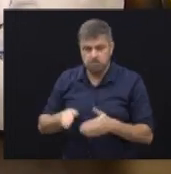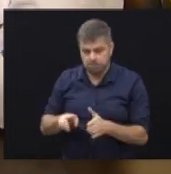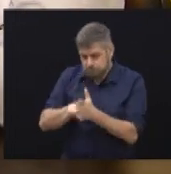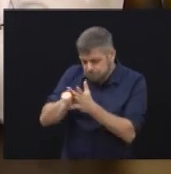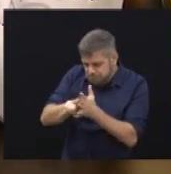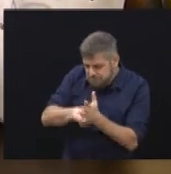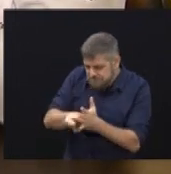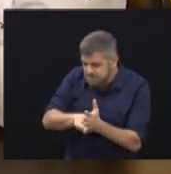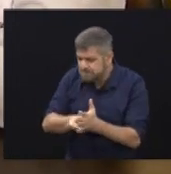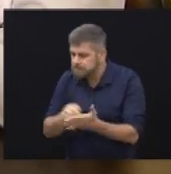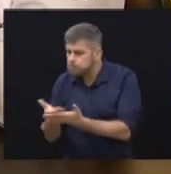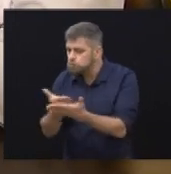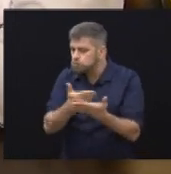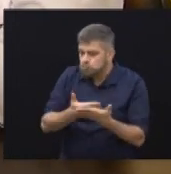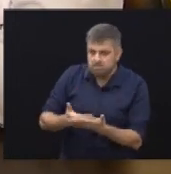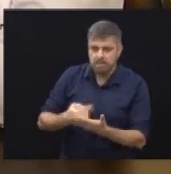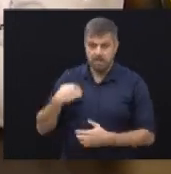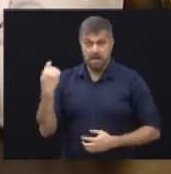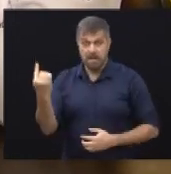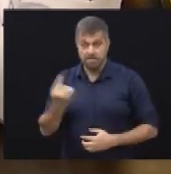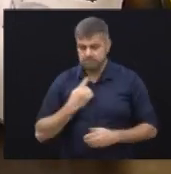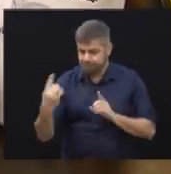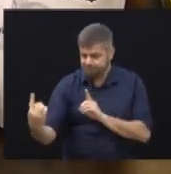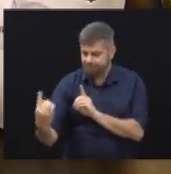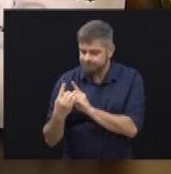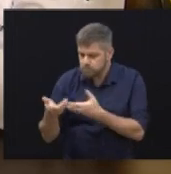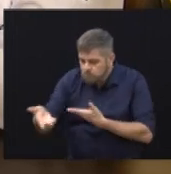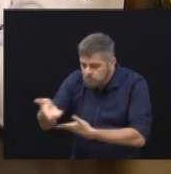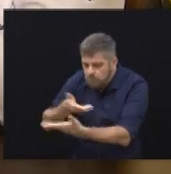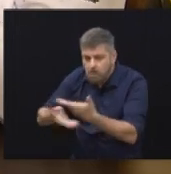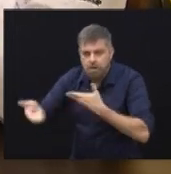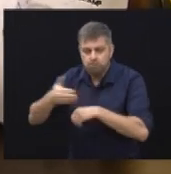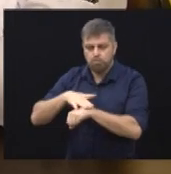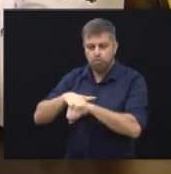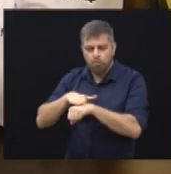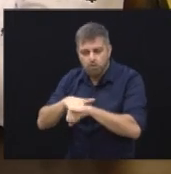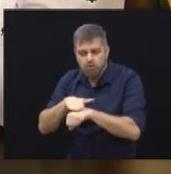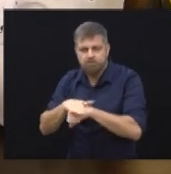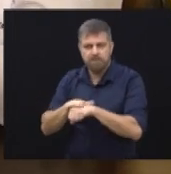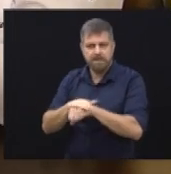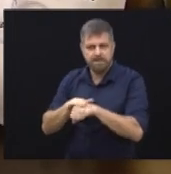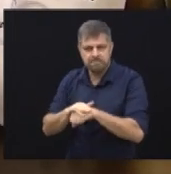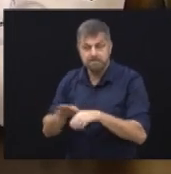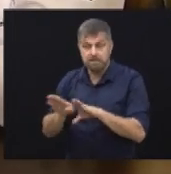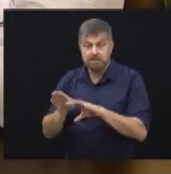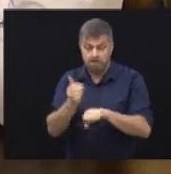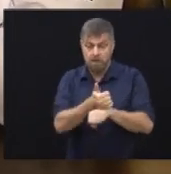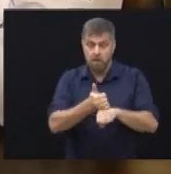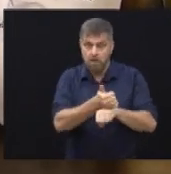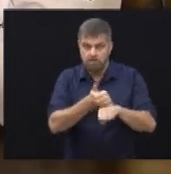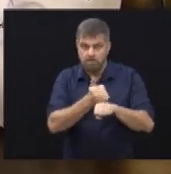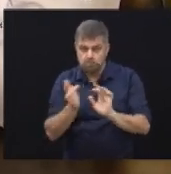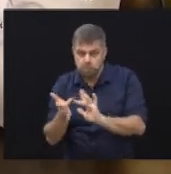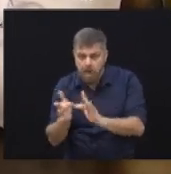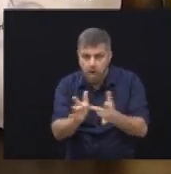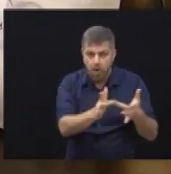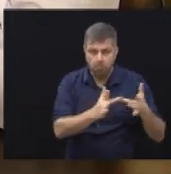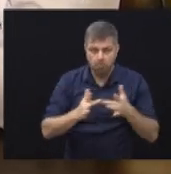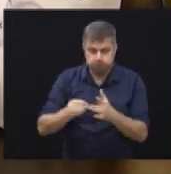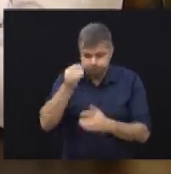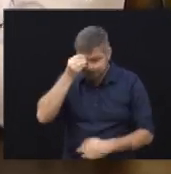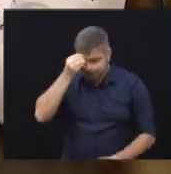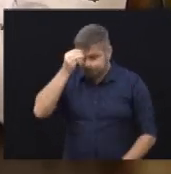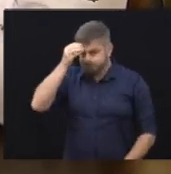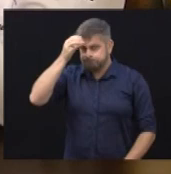que ler, do que estudar, é necessário que a gente converse muito, vá atrás de outros profissionais para aumentar o nosso